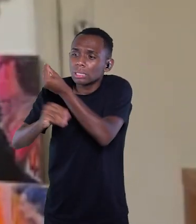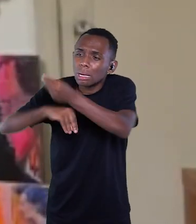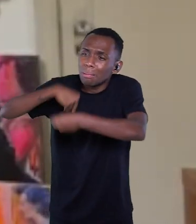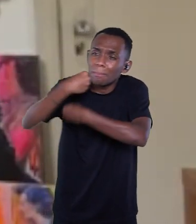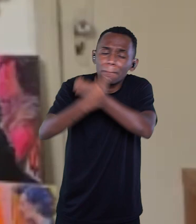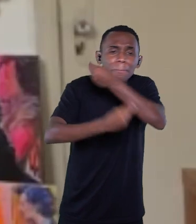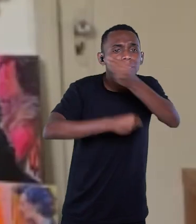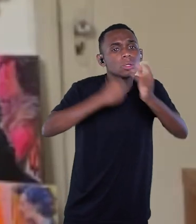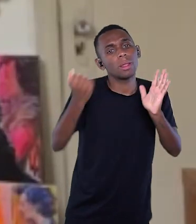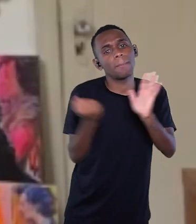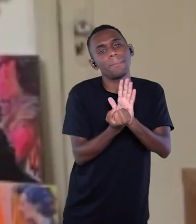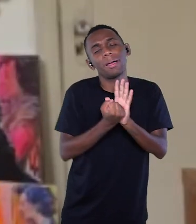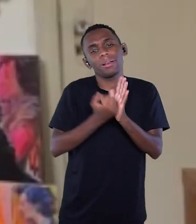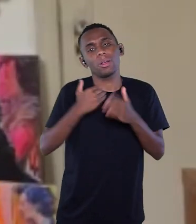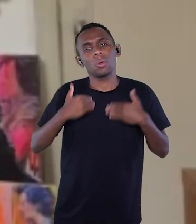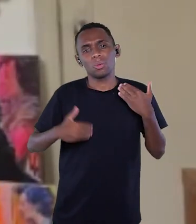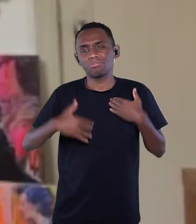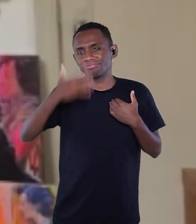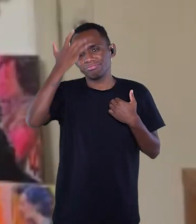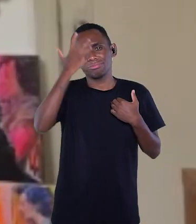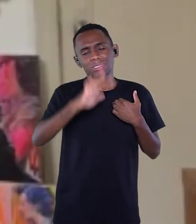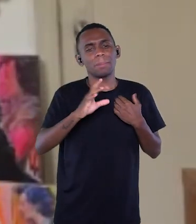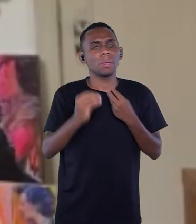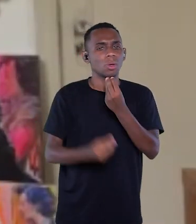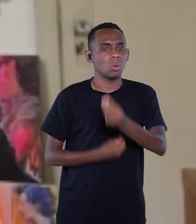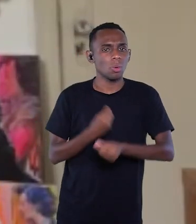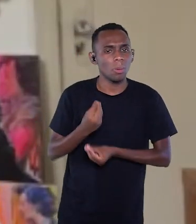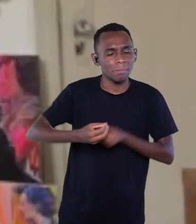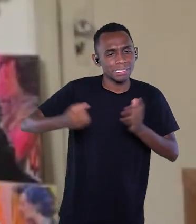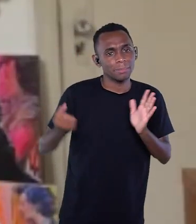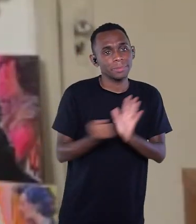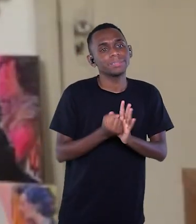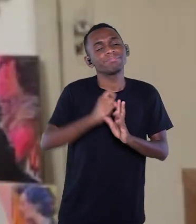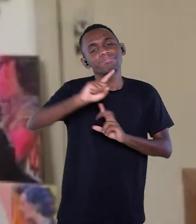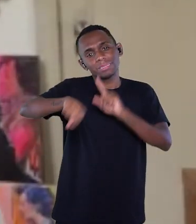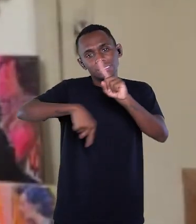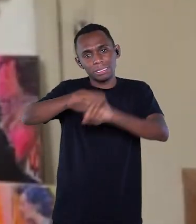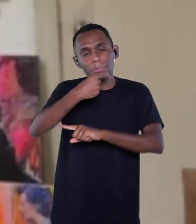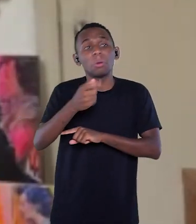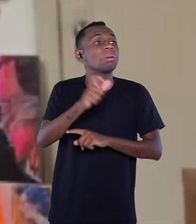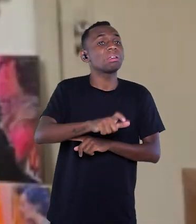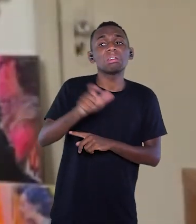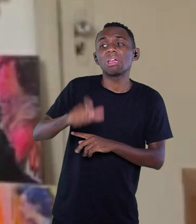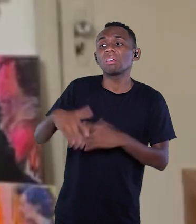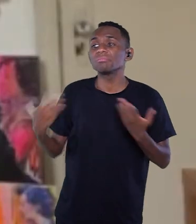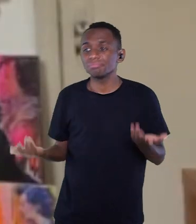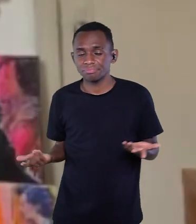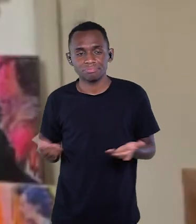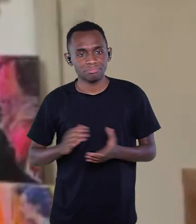as marcas de seus corpos, não sabem naqueles rastros depois quem é quem.